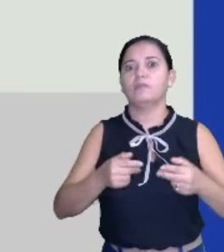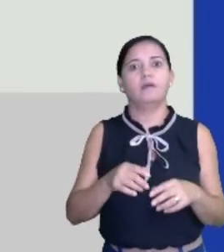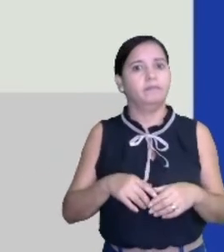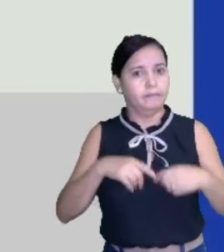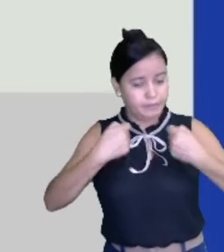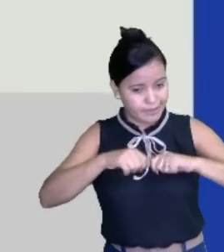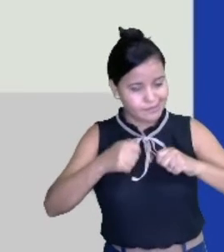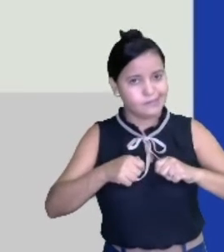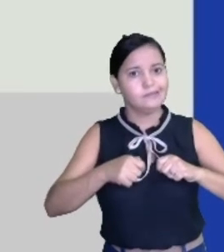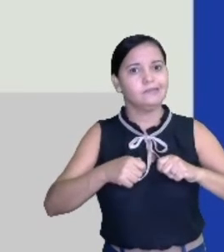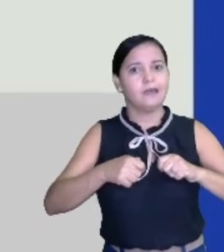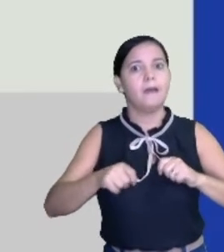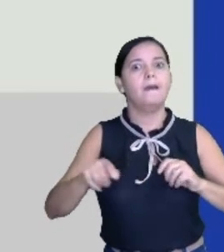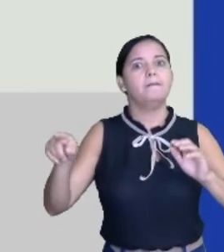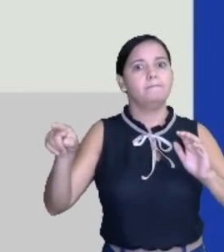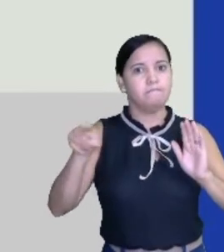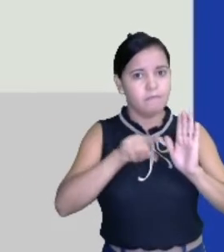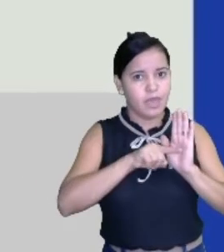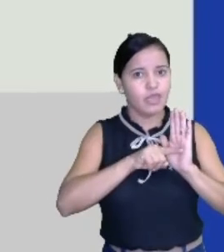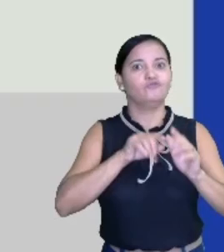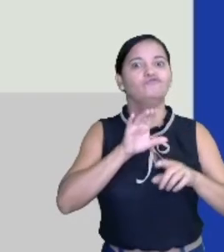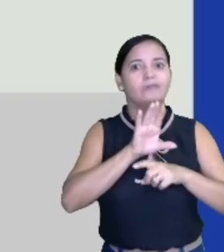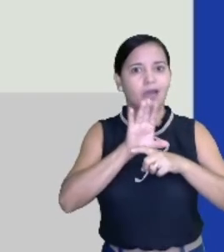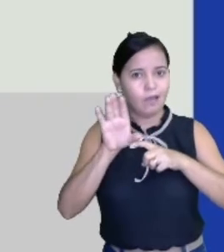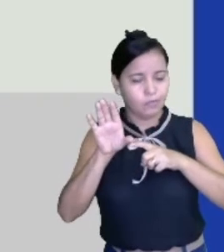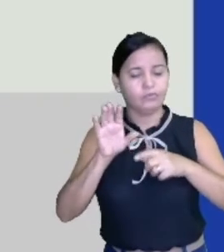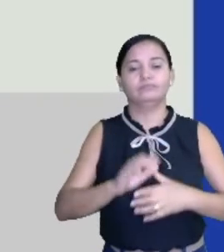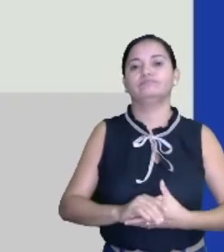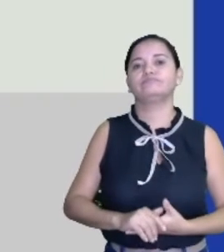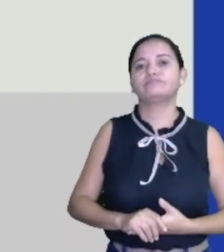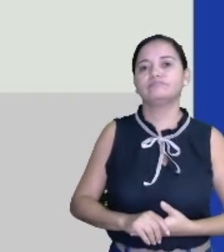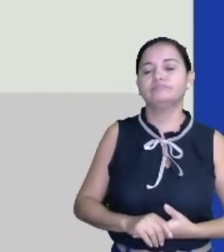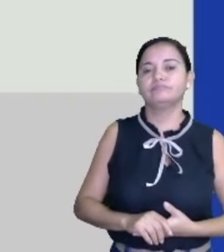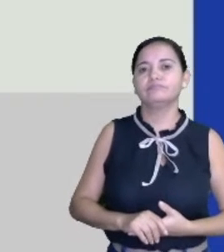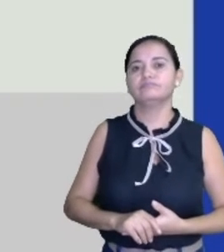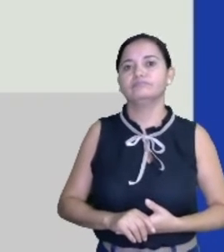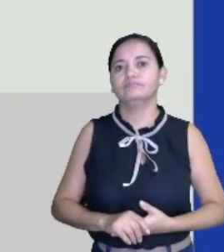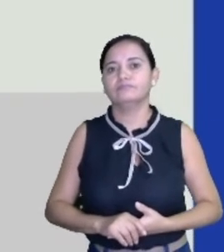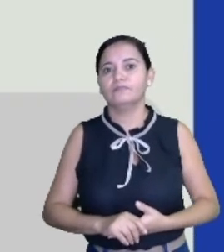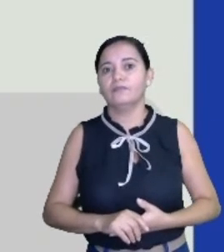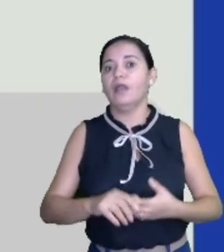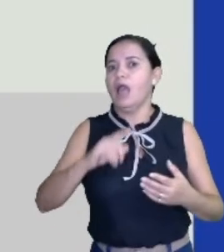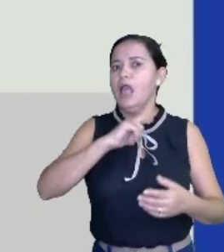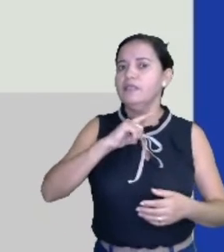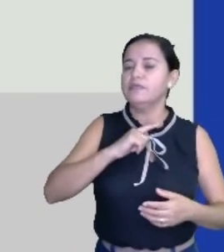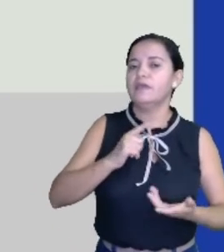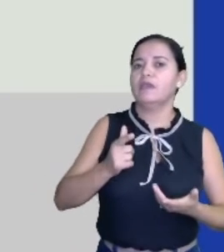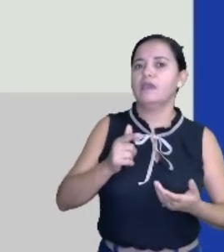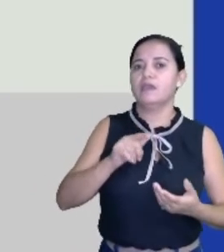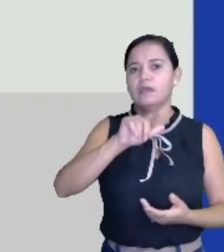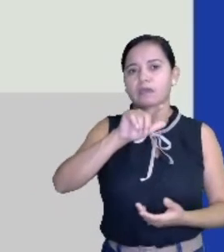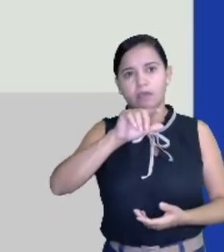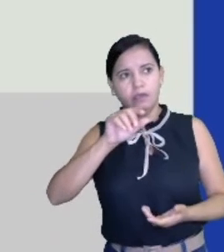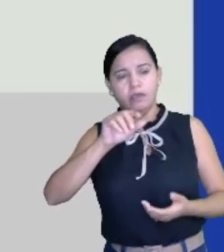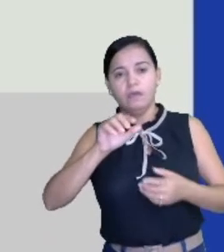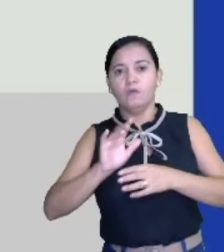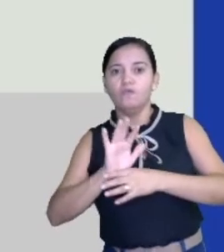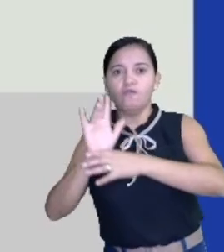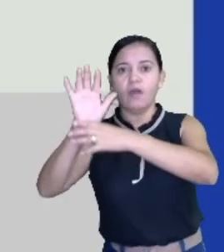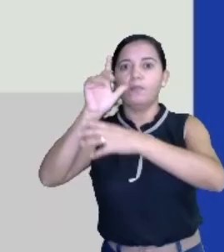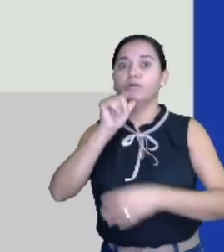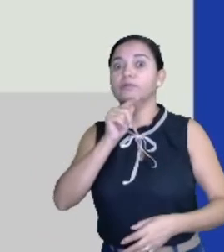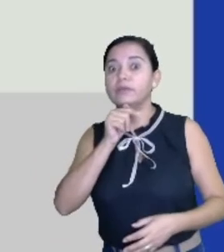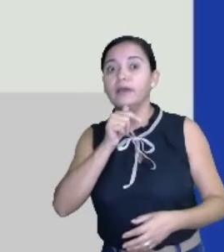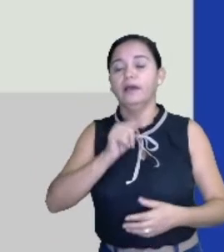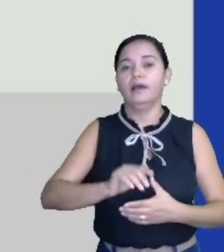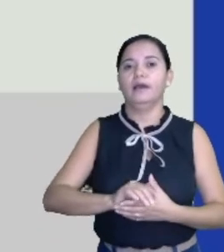dessa informação, economia com menos carbono. E aí vem entrar ali os gases nobres, o vapor de água, né? Também vai estar envolvido aí, porque vai ter também